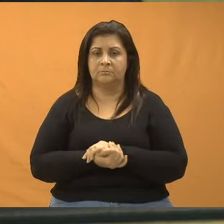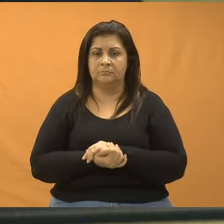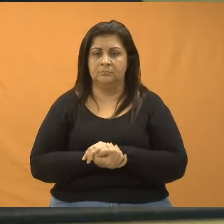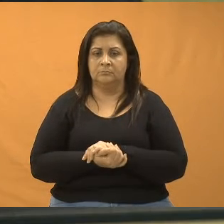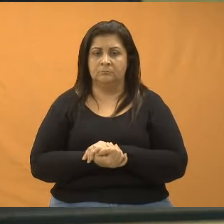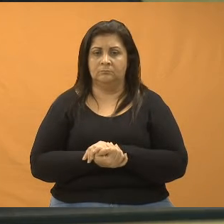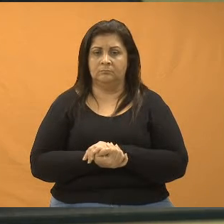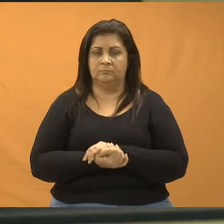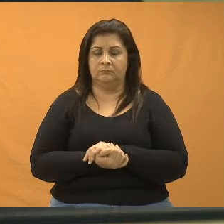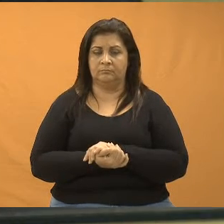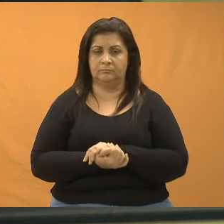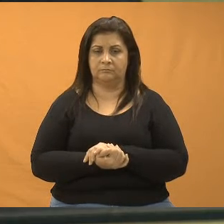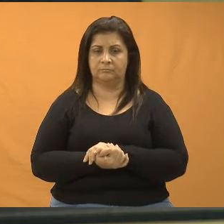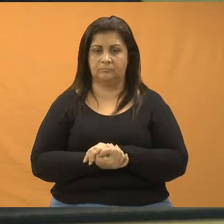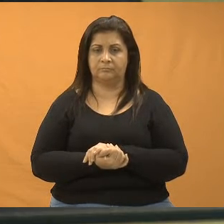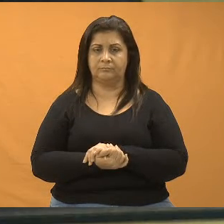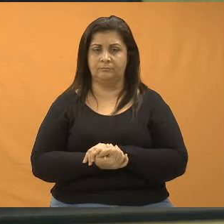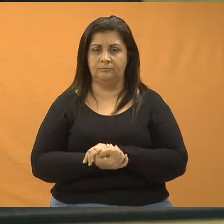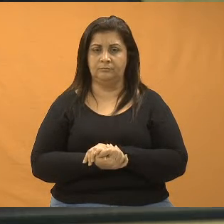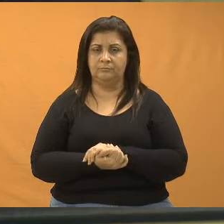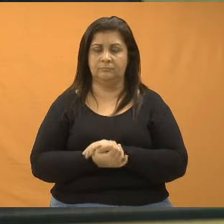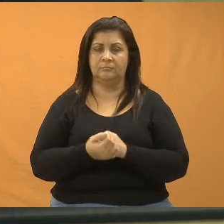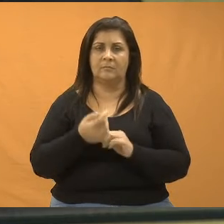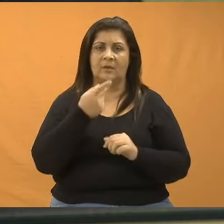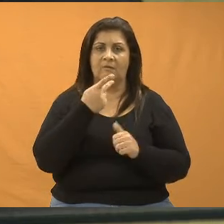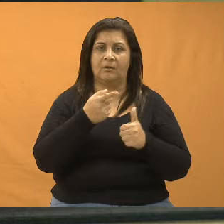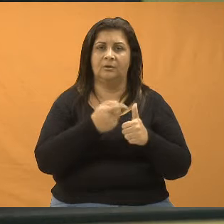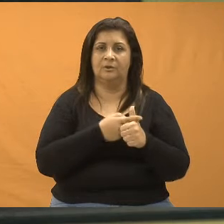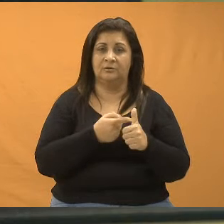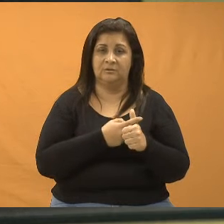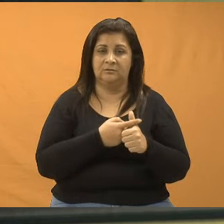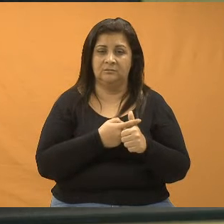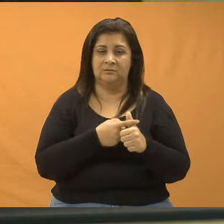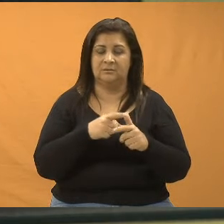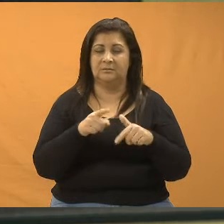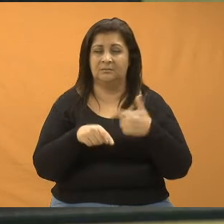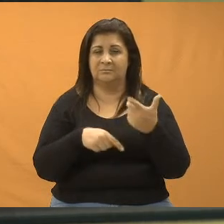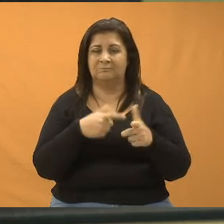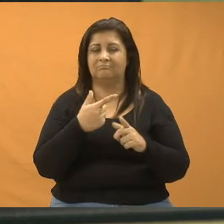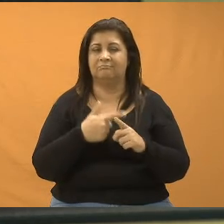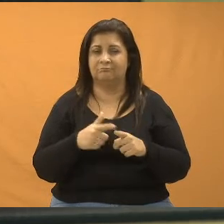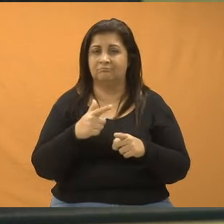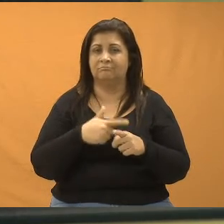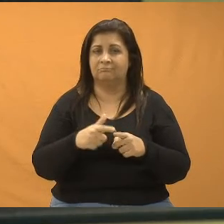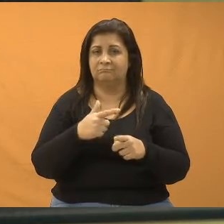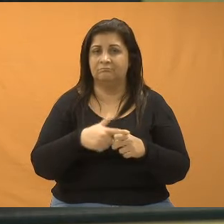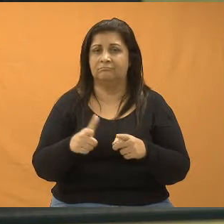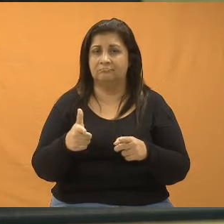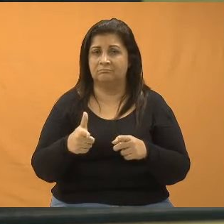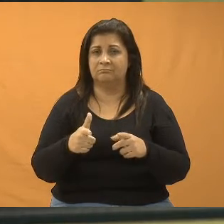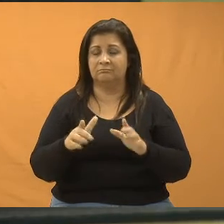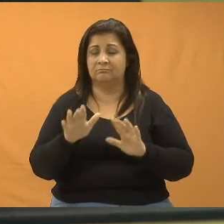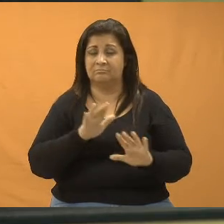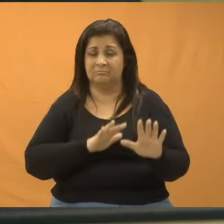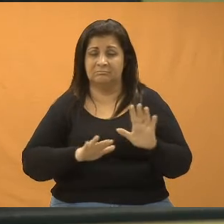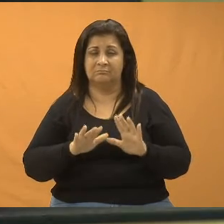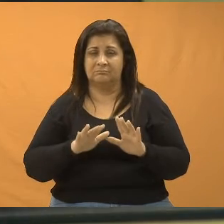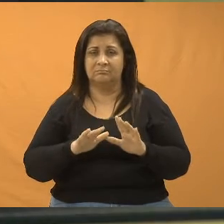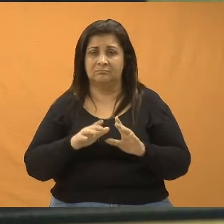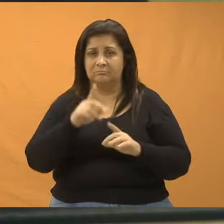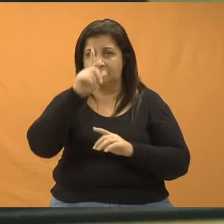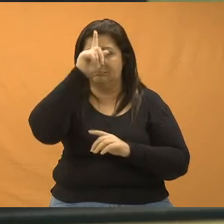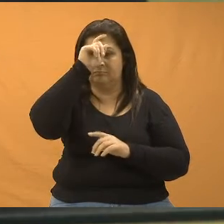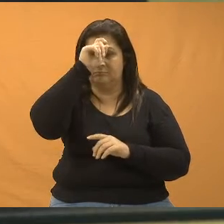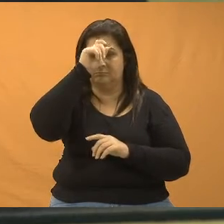Rodrigo ponderou uma questão da... a dívida ela vai dando problemas até na gestão da Santa Casa hoje.